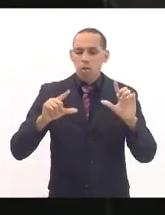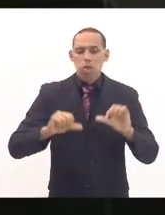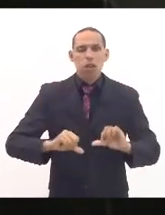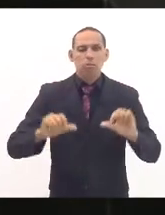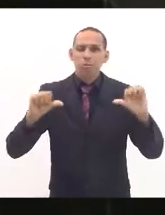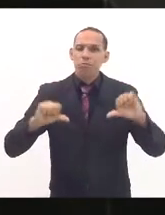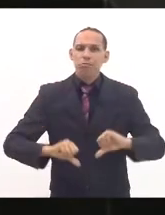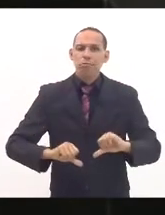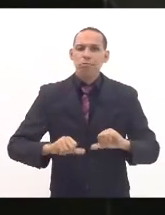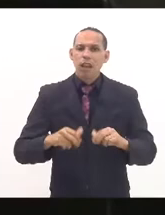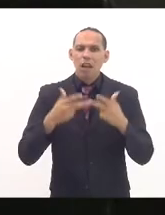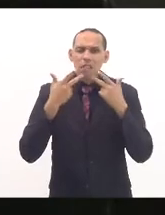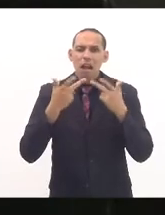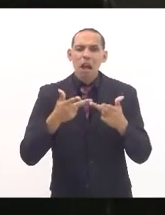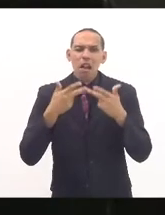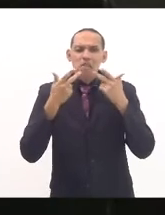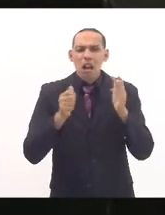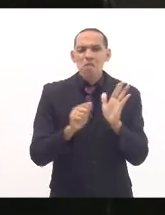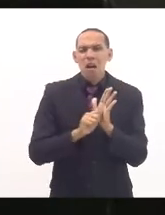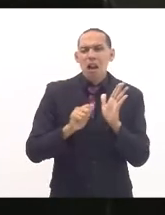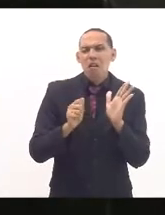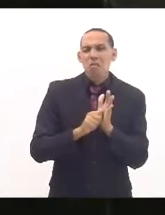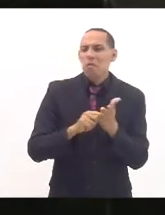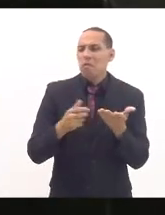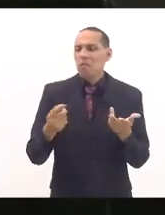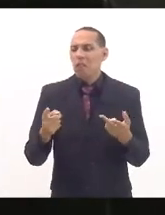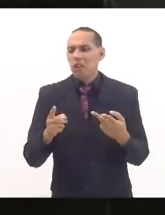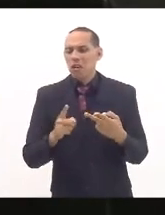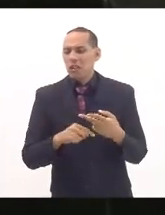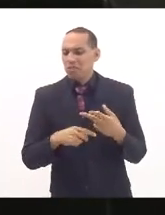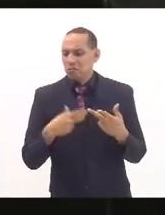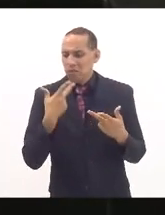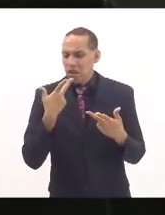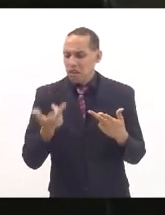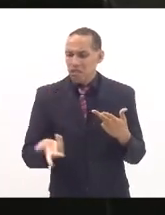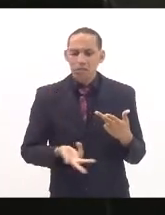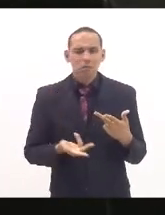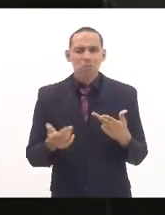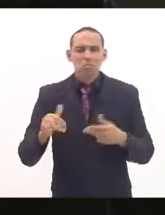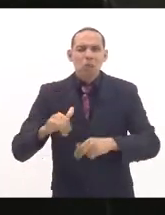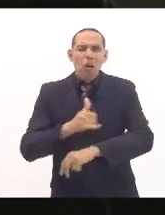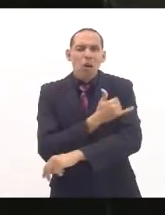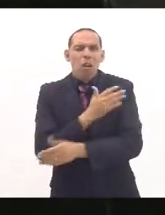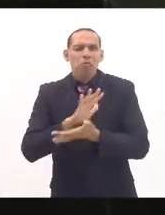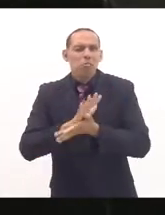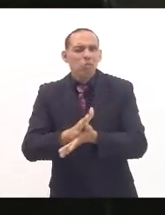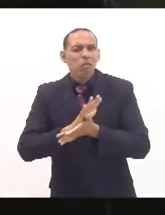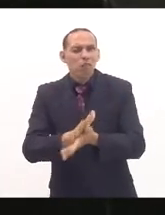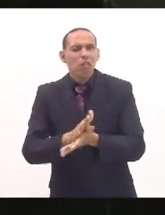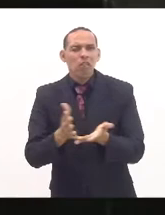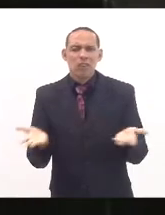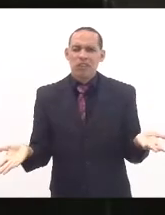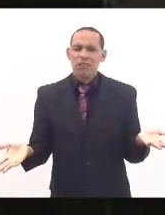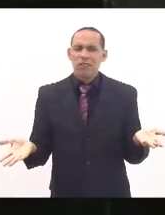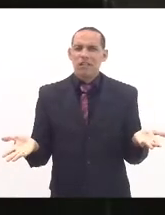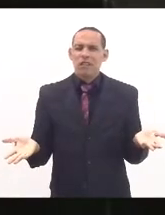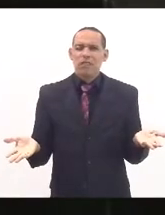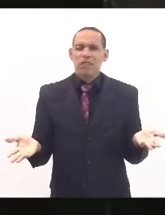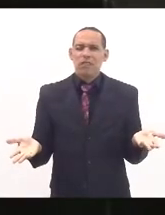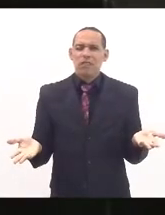e começam a falar de maconha, começa a falar de gordofobia, e